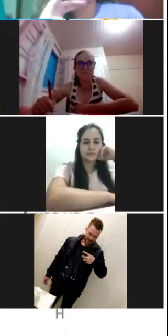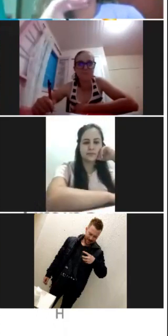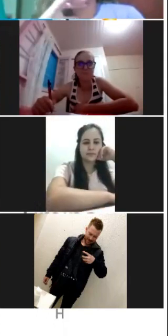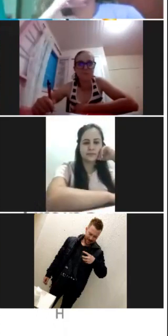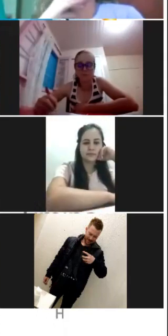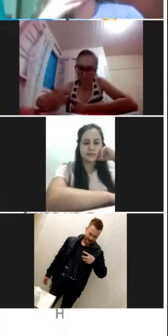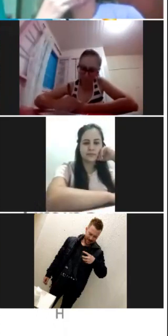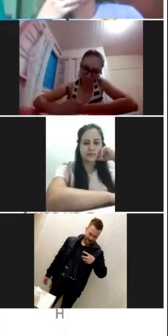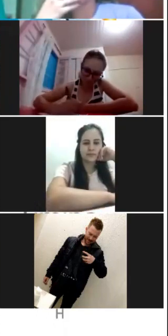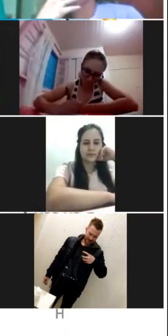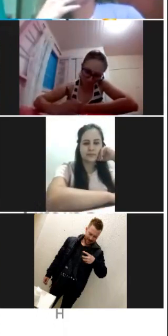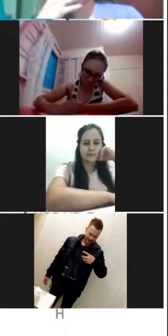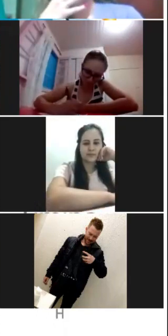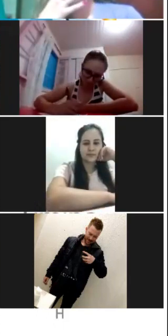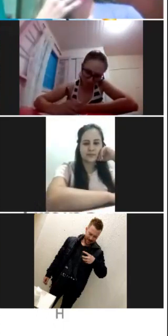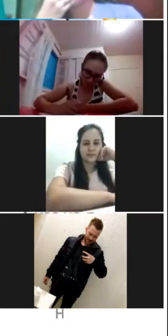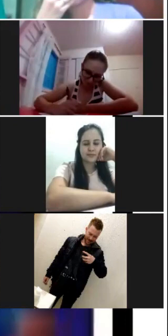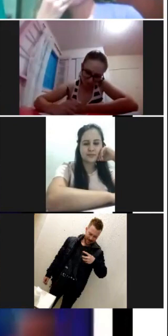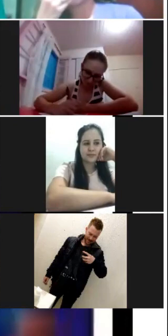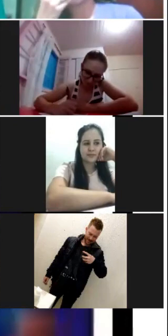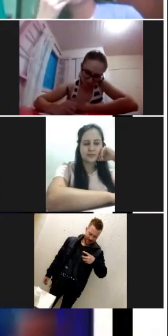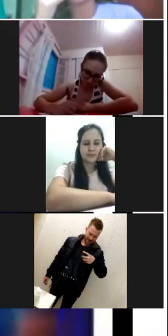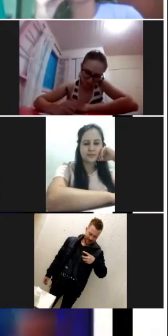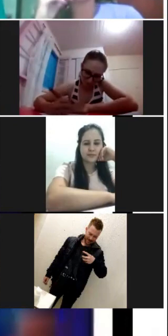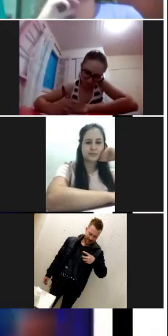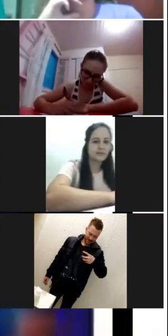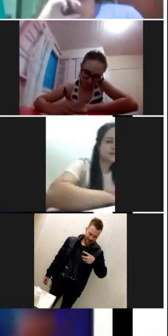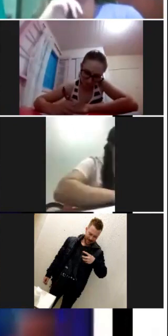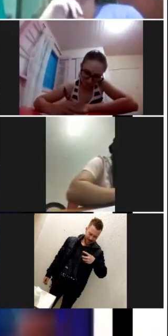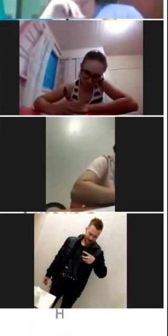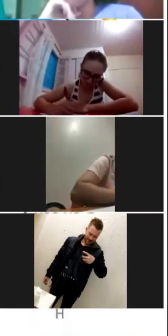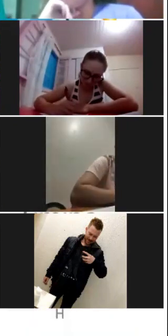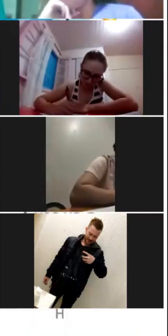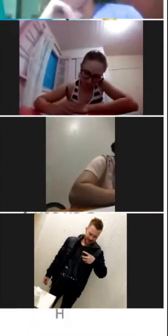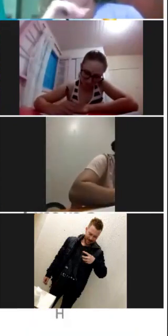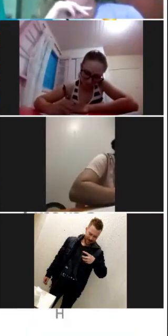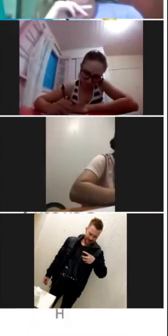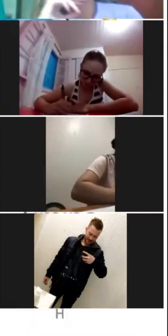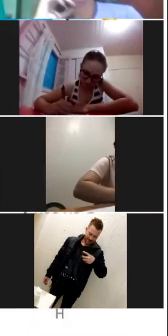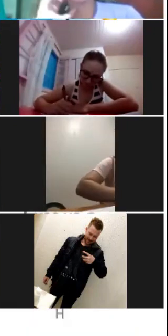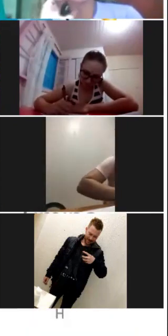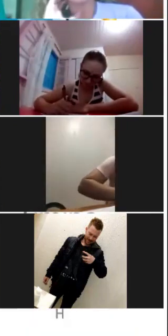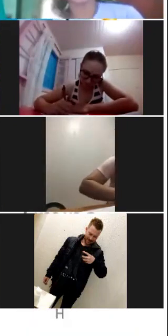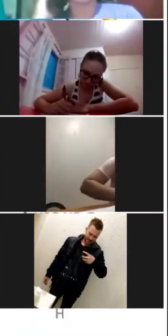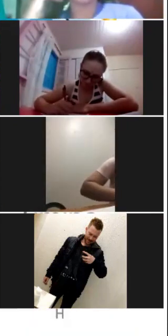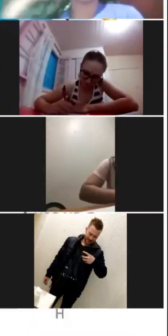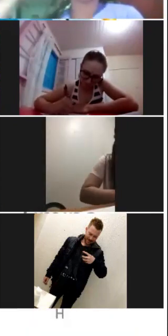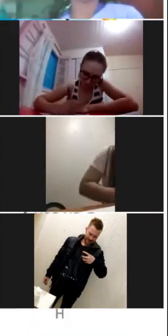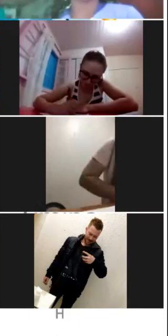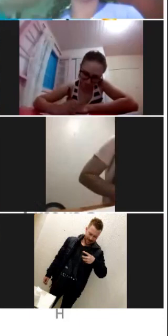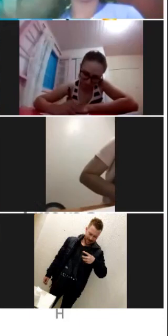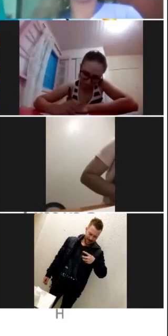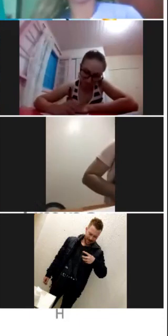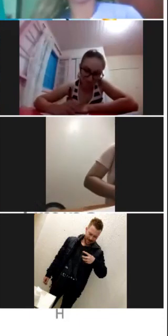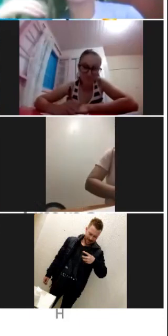As bases nitrogenadas podem ser tanto púricas, que é a adenina e a guanina, ou pirimídicas, que é a timina ou citosina.